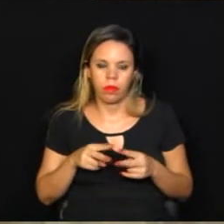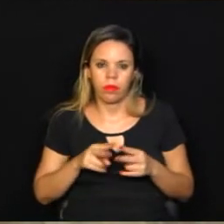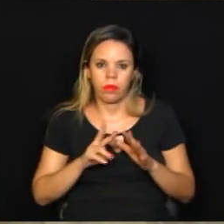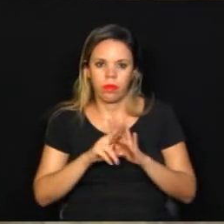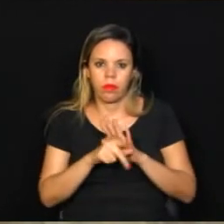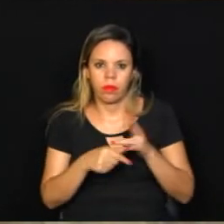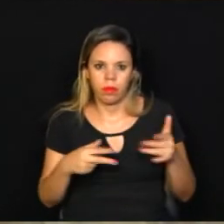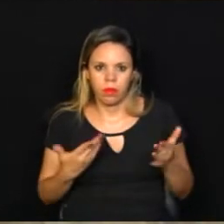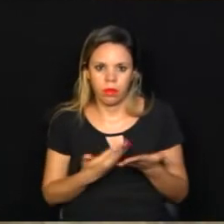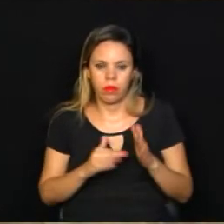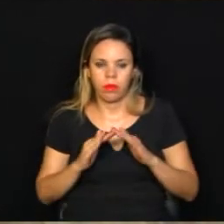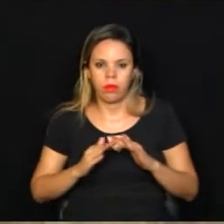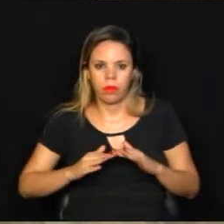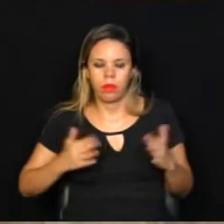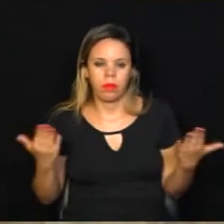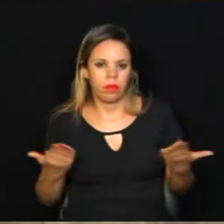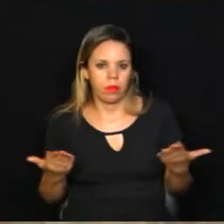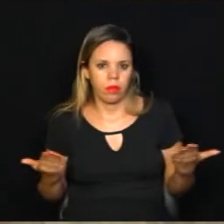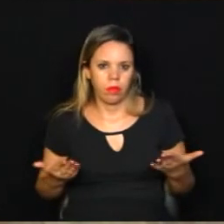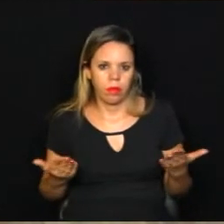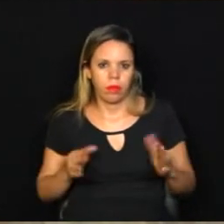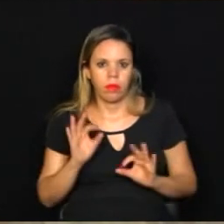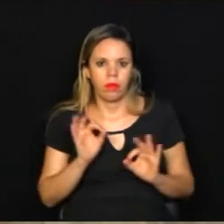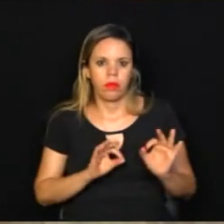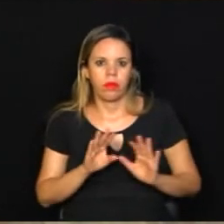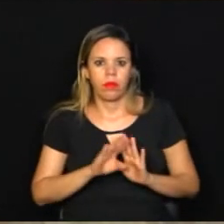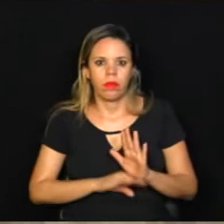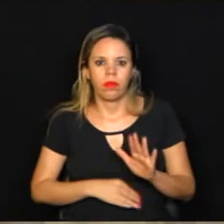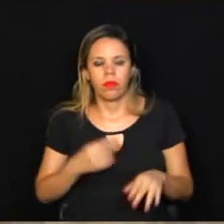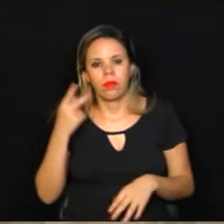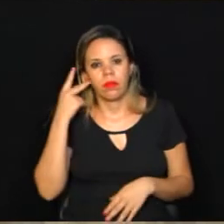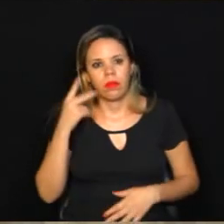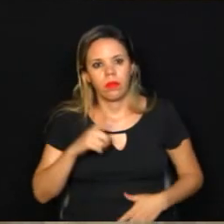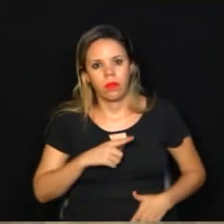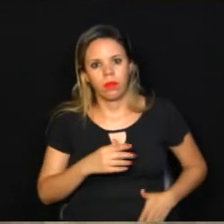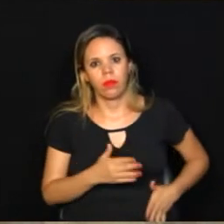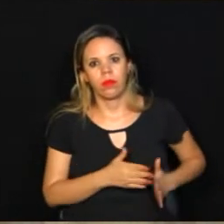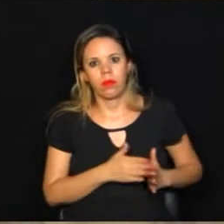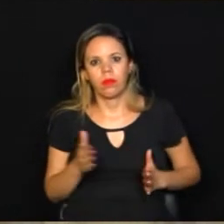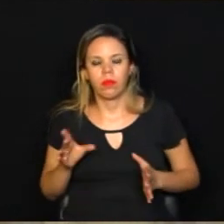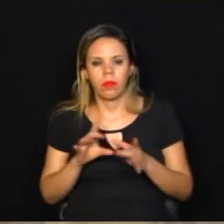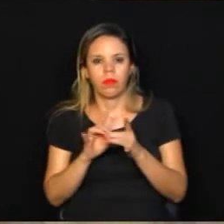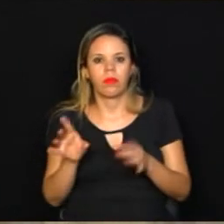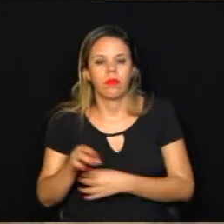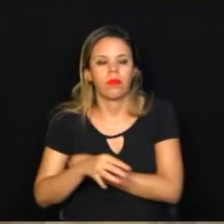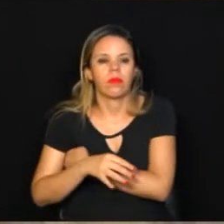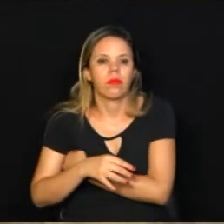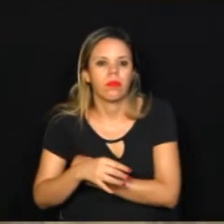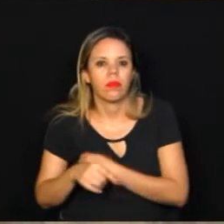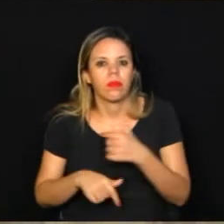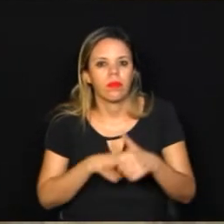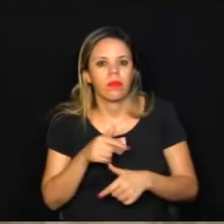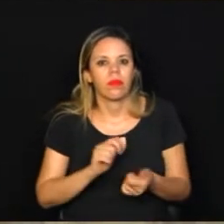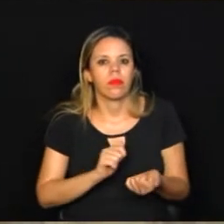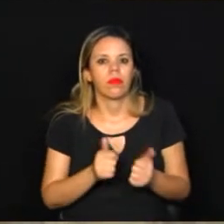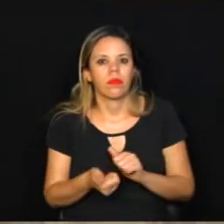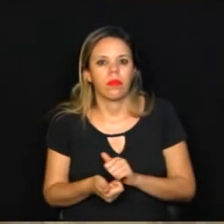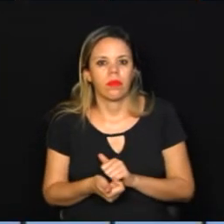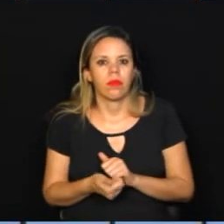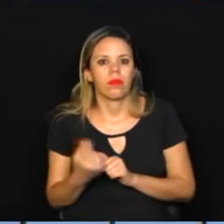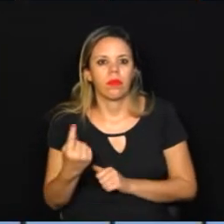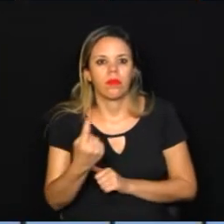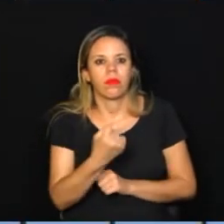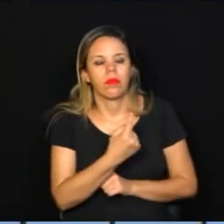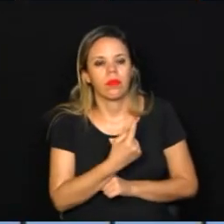várias escolinhas e agora, como no Plano São Paulo, a gente está na fase em que foi liberada as atividades esportivas